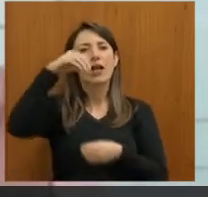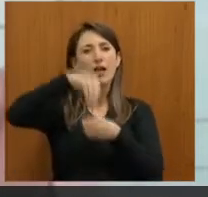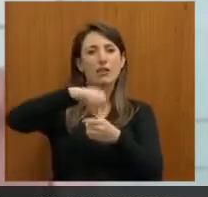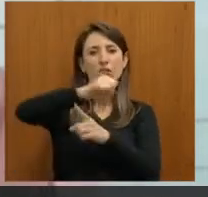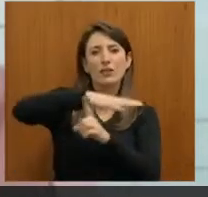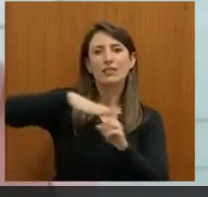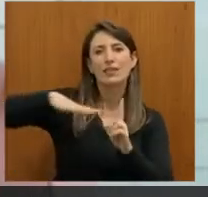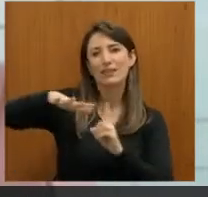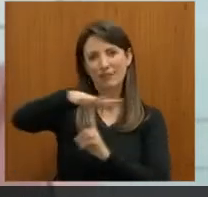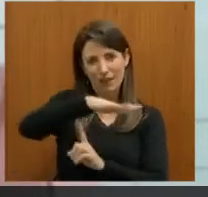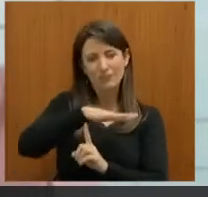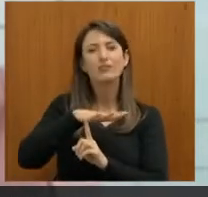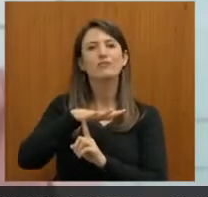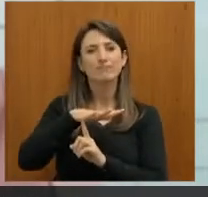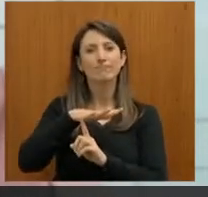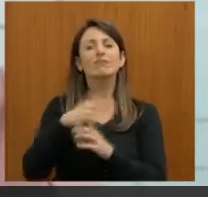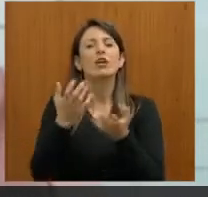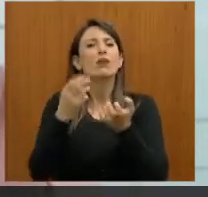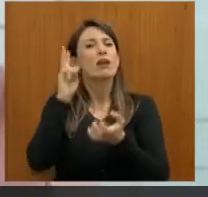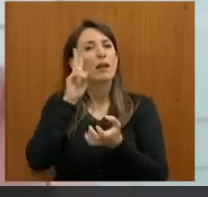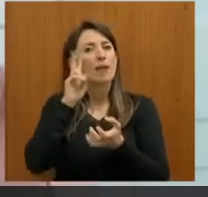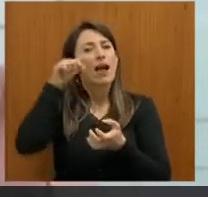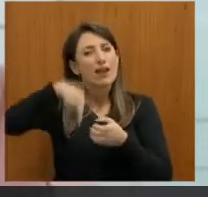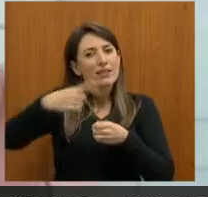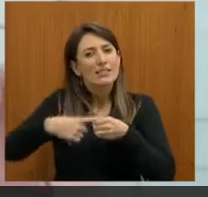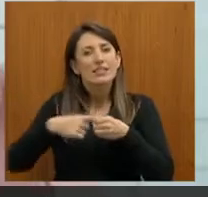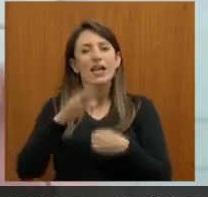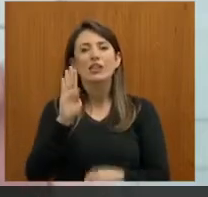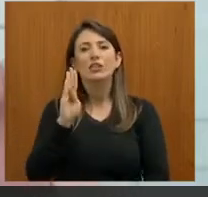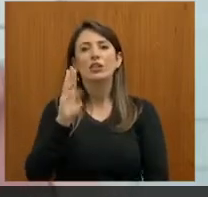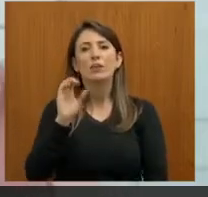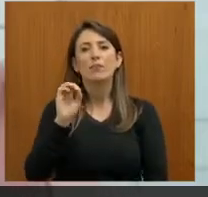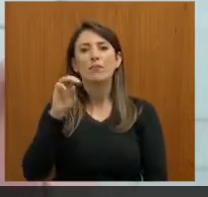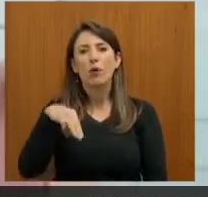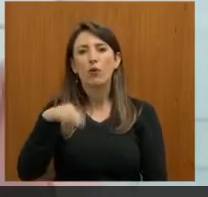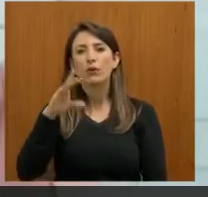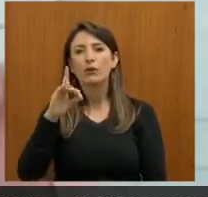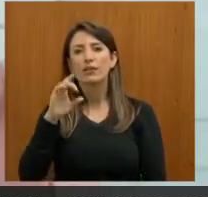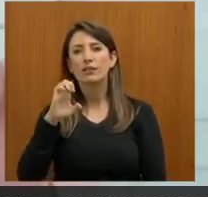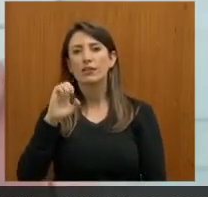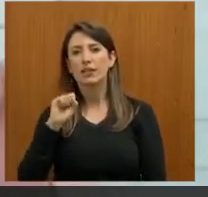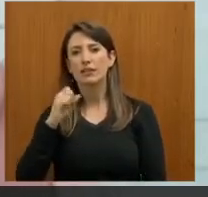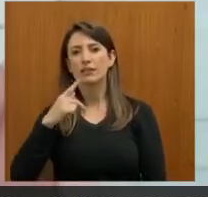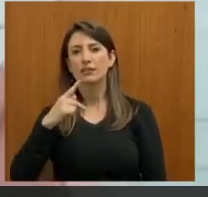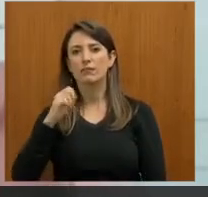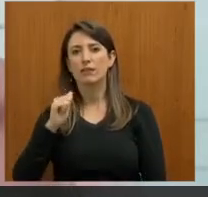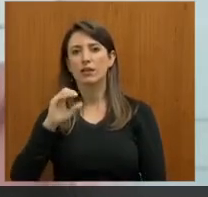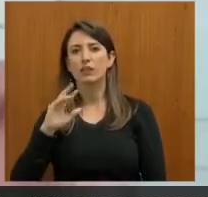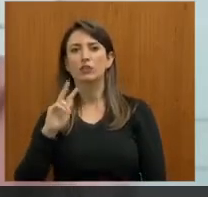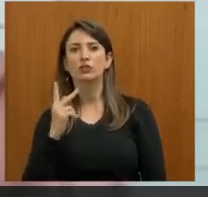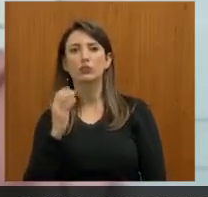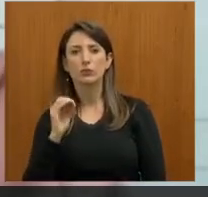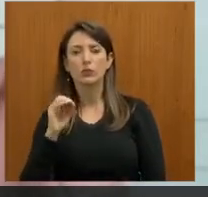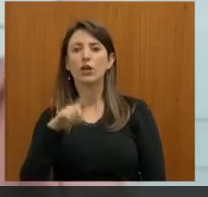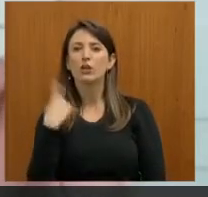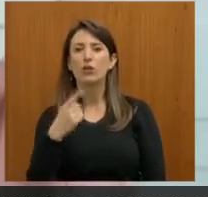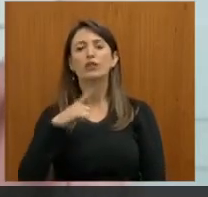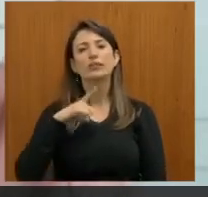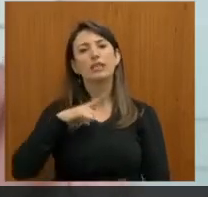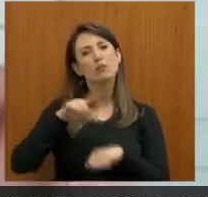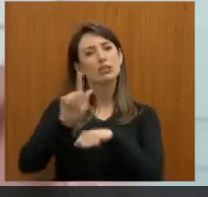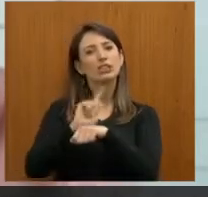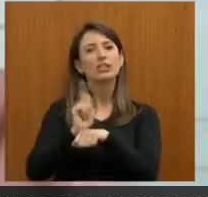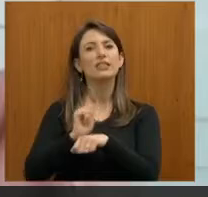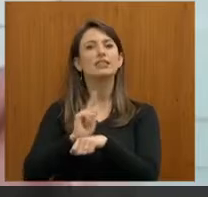quero reforçar que aqui no município de Bom Despacho nós temos né é uma